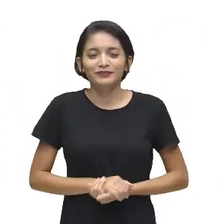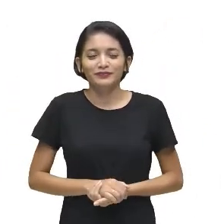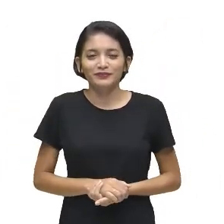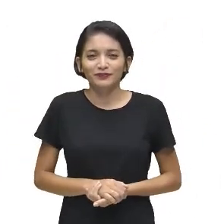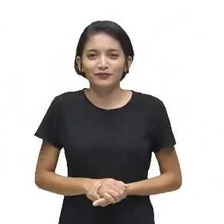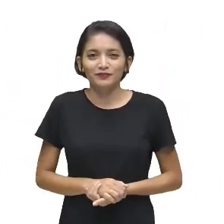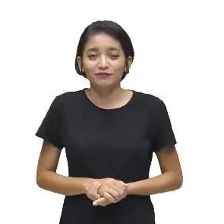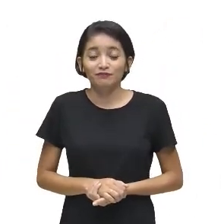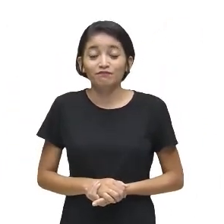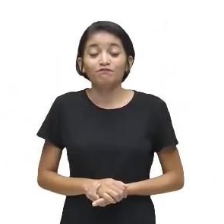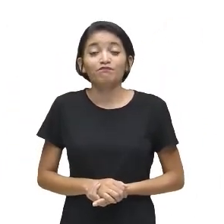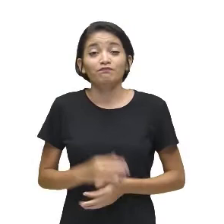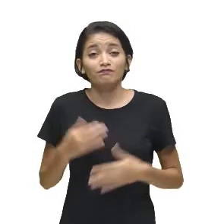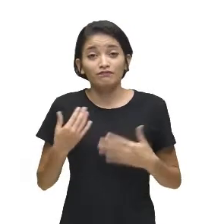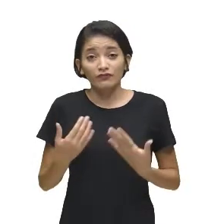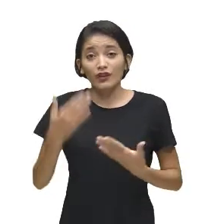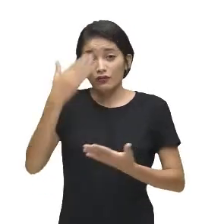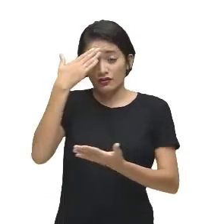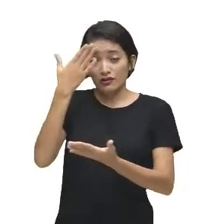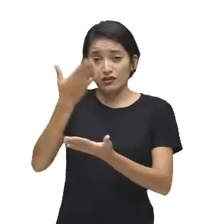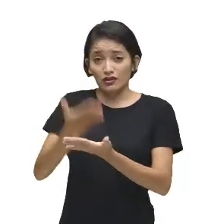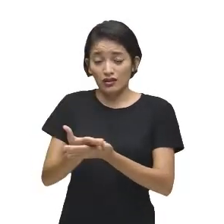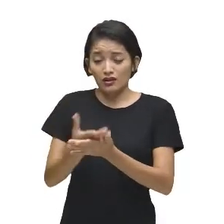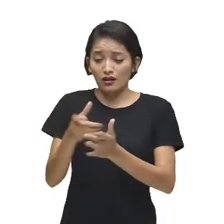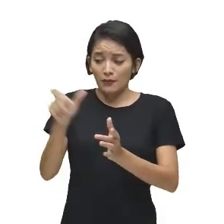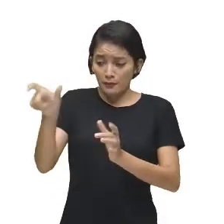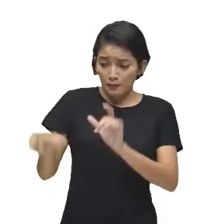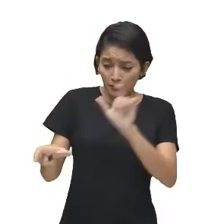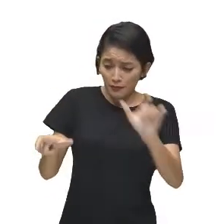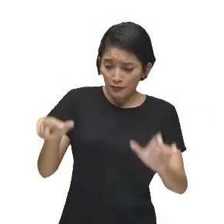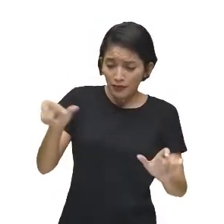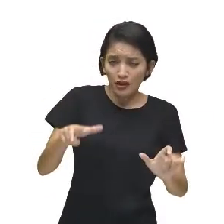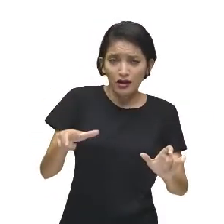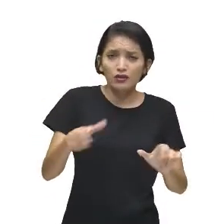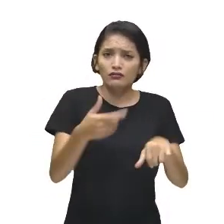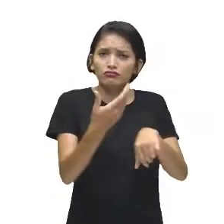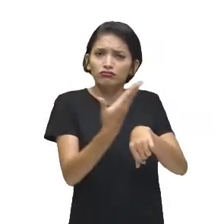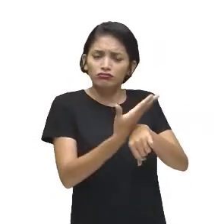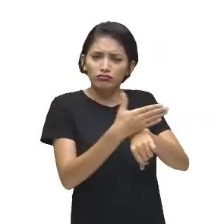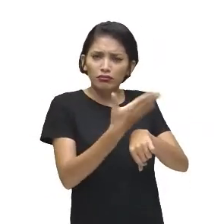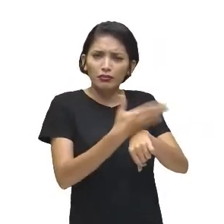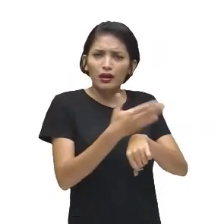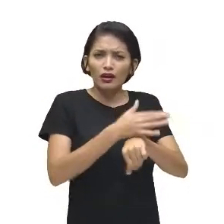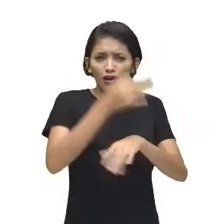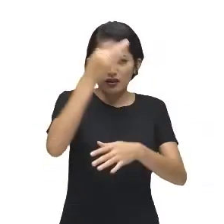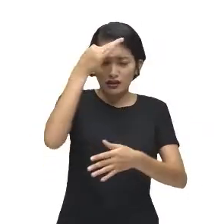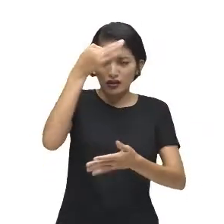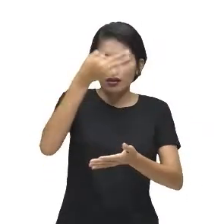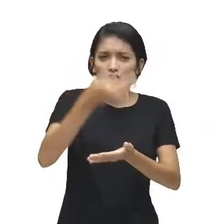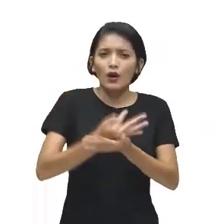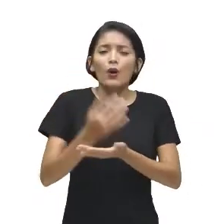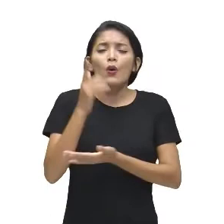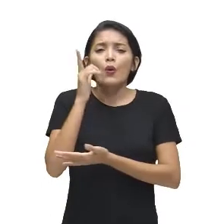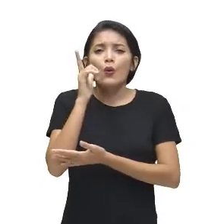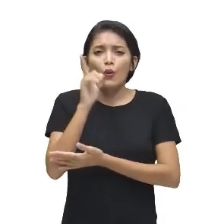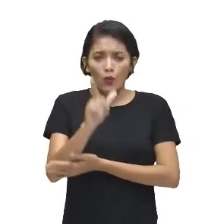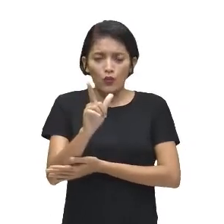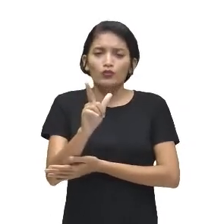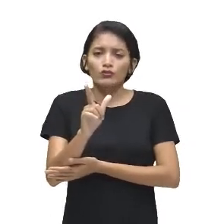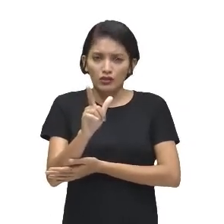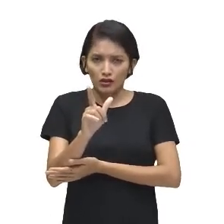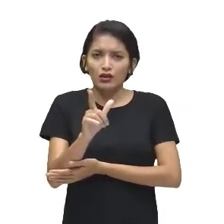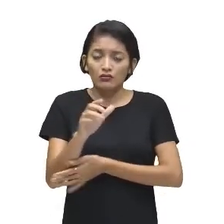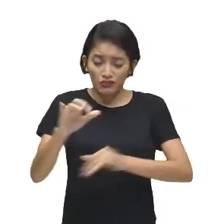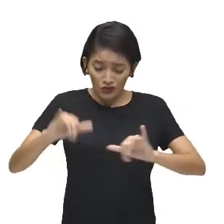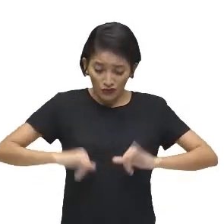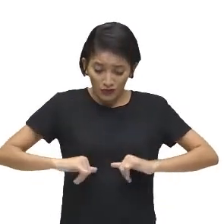É uma crença em que as pessoas buscam a satisfação nas práticas religiosas e na fé, para superar o sofrimento e alcançar a